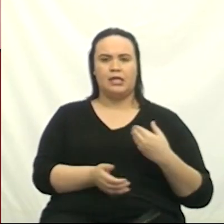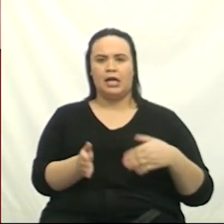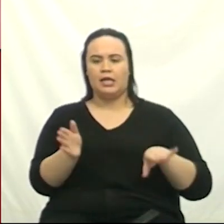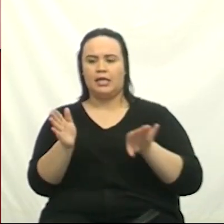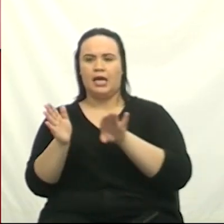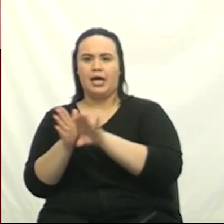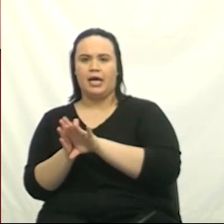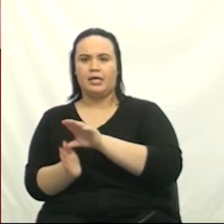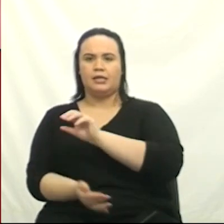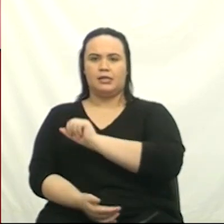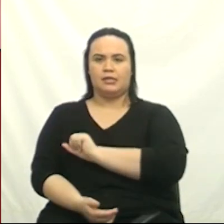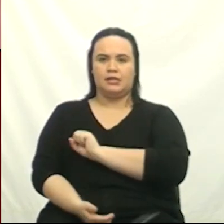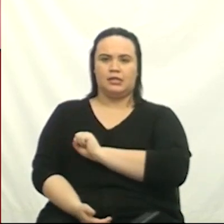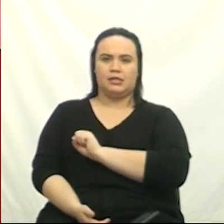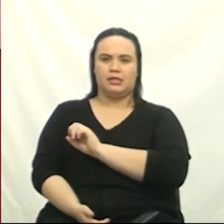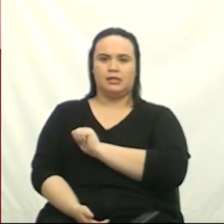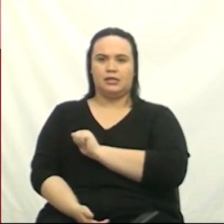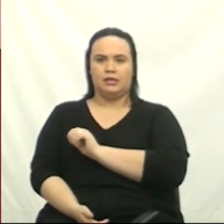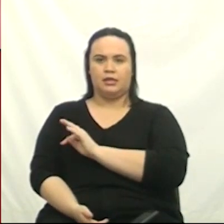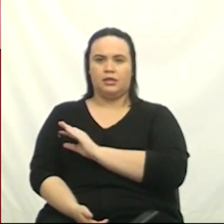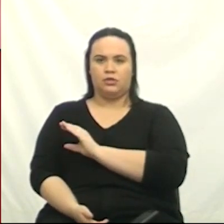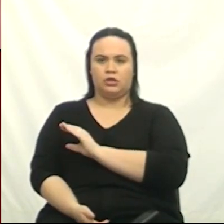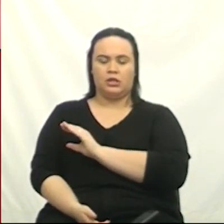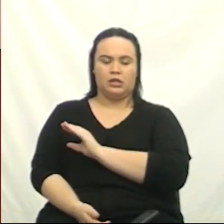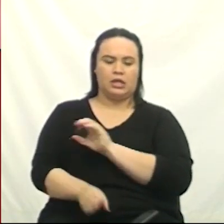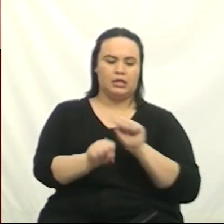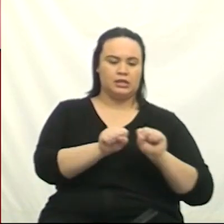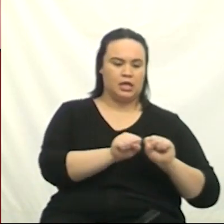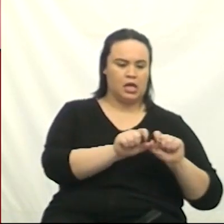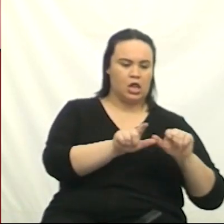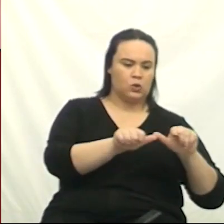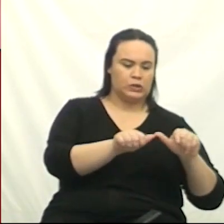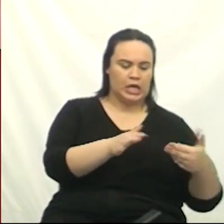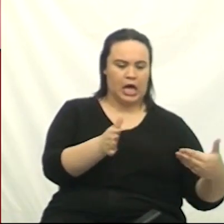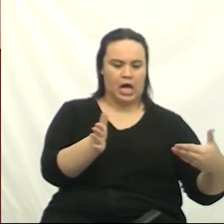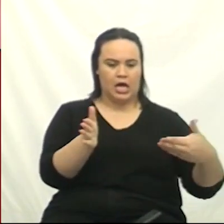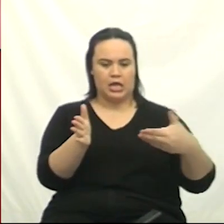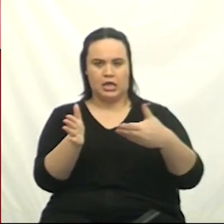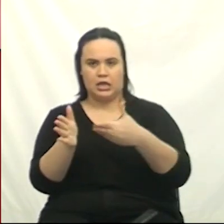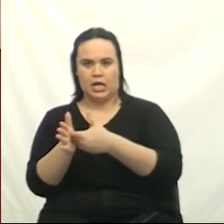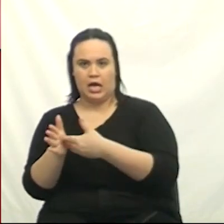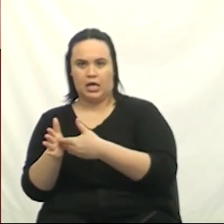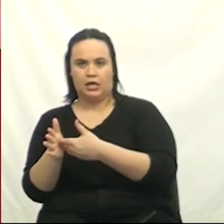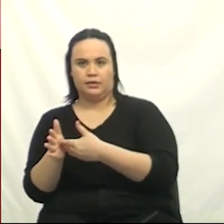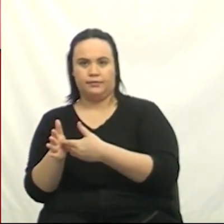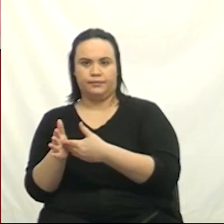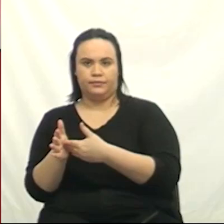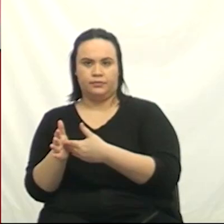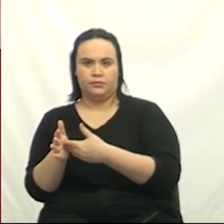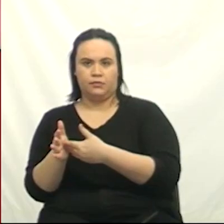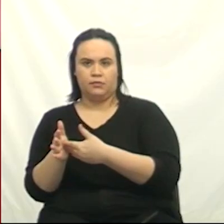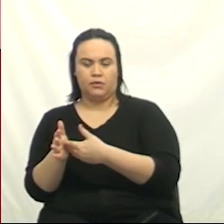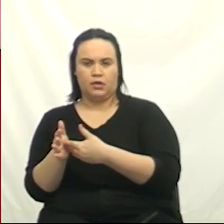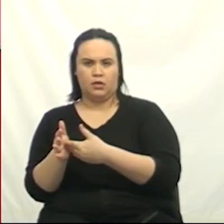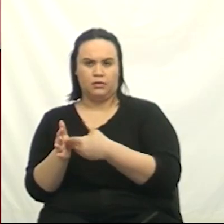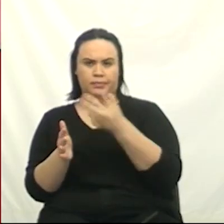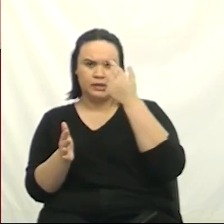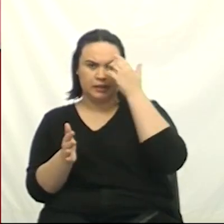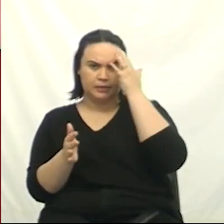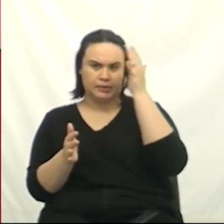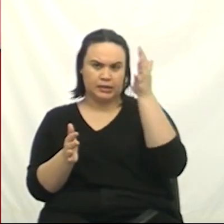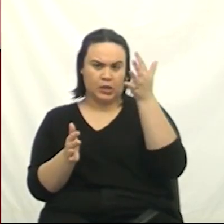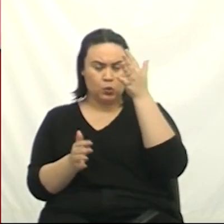desde lá do Centrinho da Santa Luzia a fila estava instalada então tem que se pensar isso de